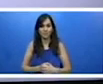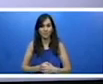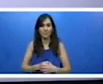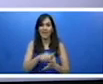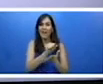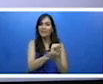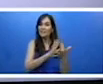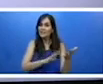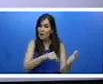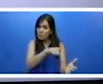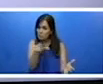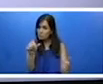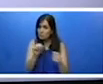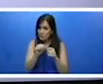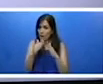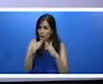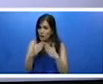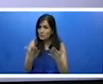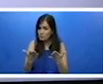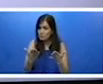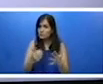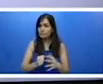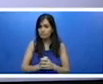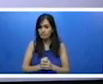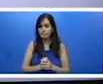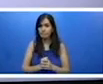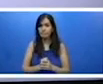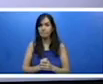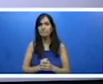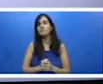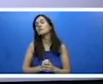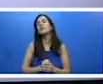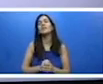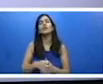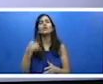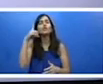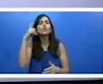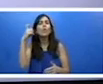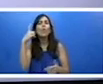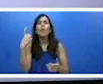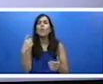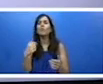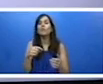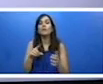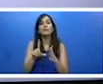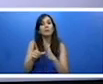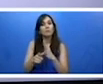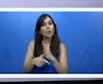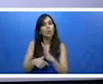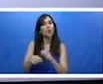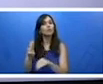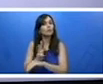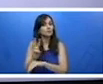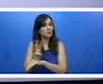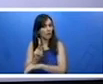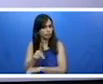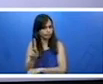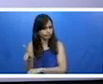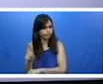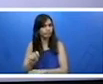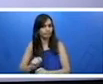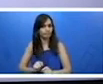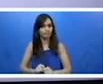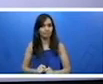Atividade para vocês de casa, para vocês fazerem, tirar as dúvidas com o professor tutor de vocês, do